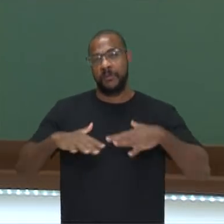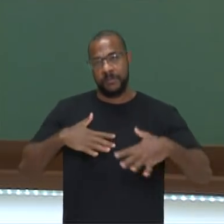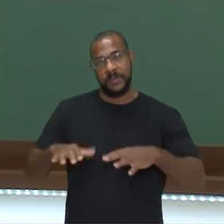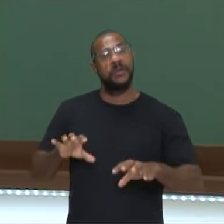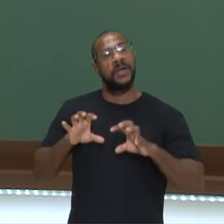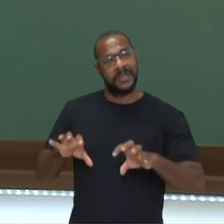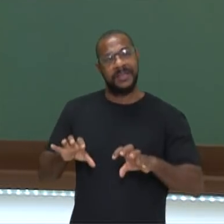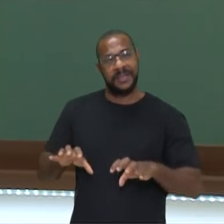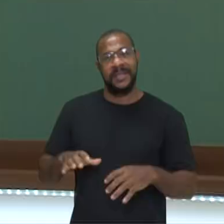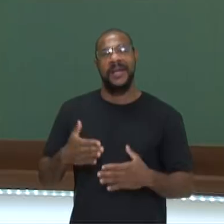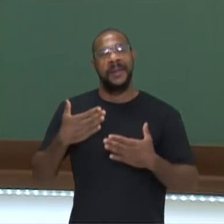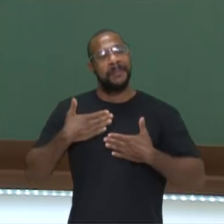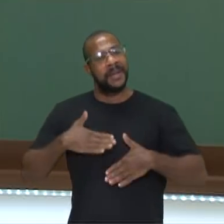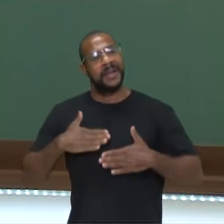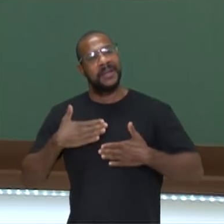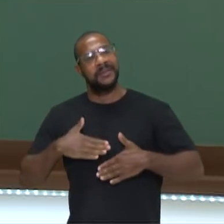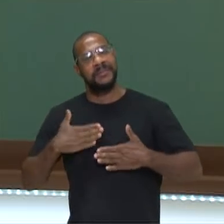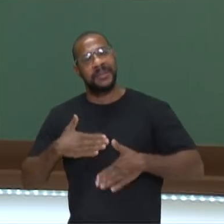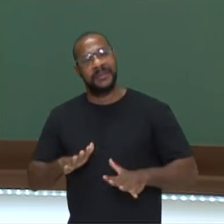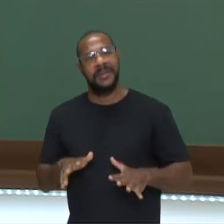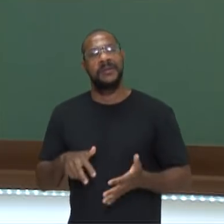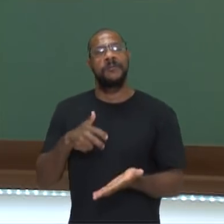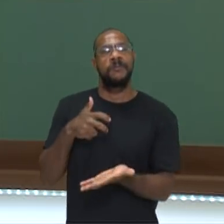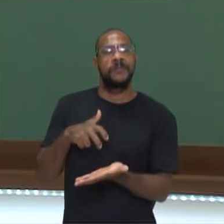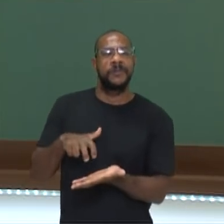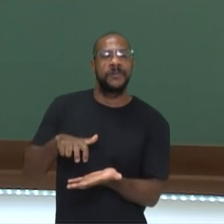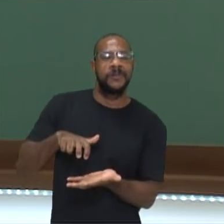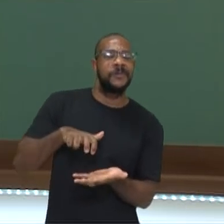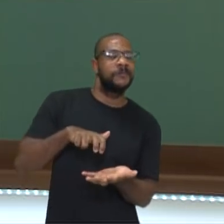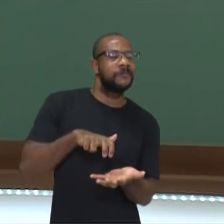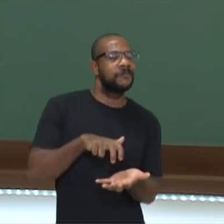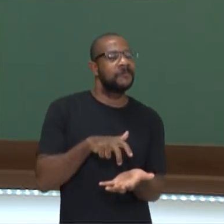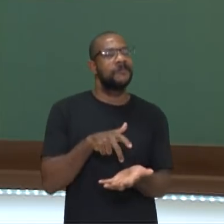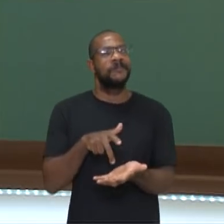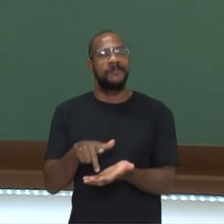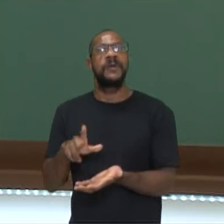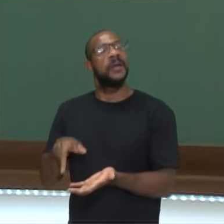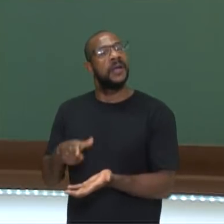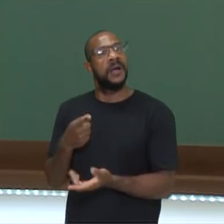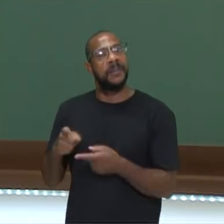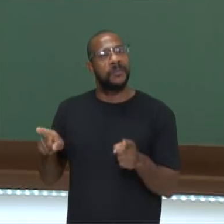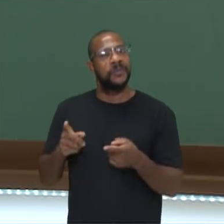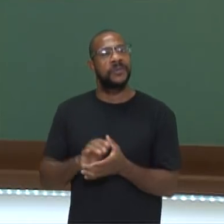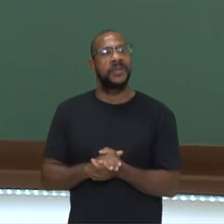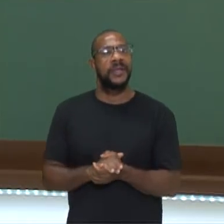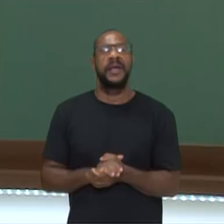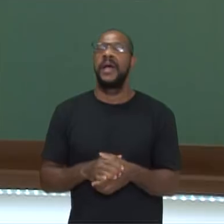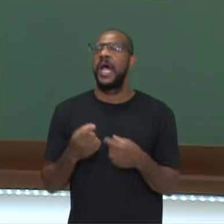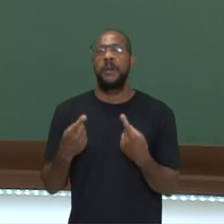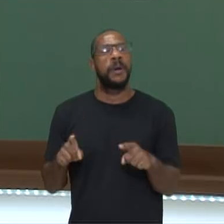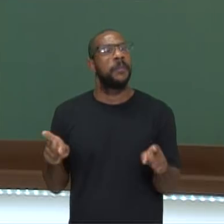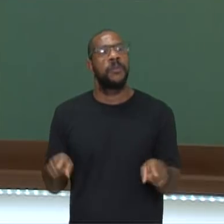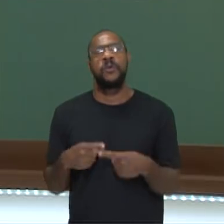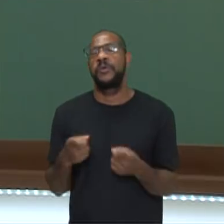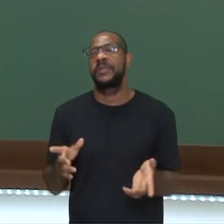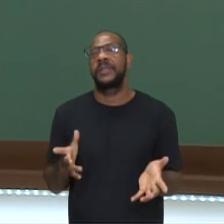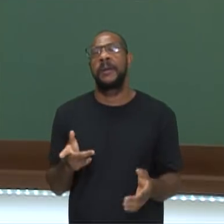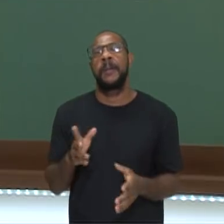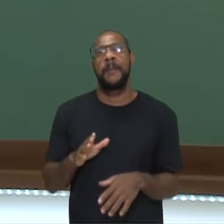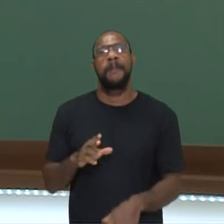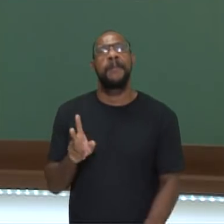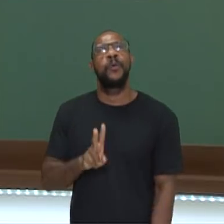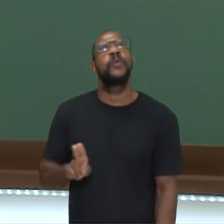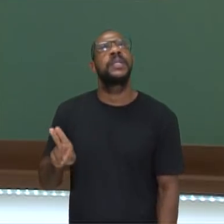bem mais fluidos, bem mais lentos, né? É uma música até muito